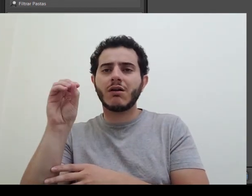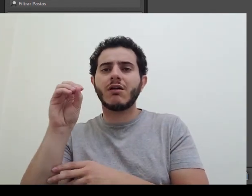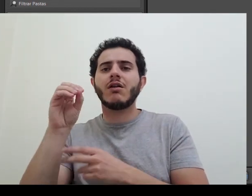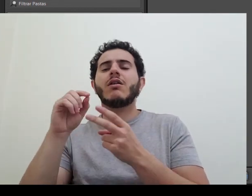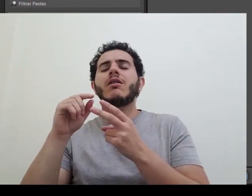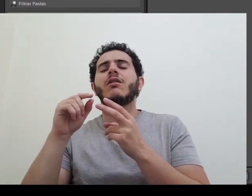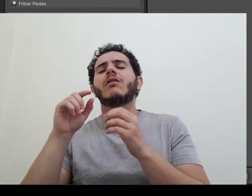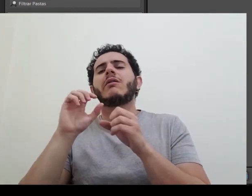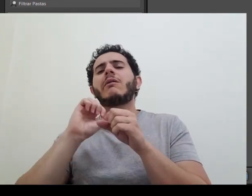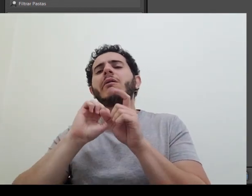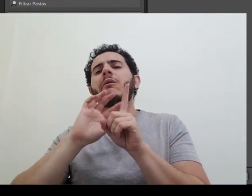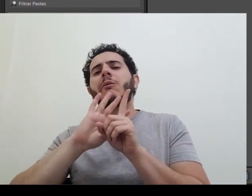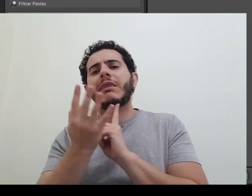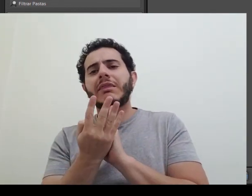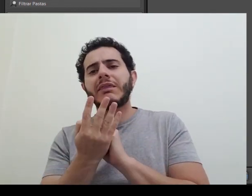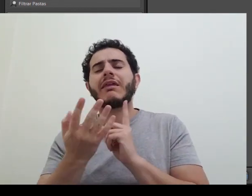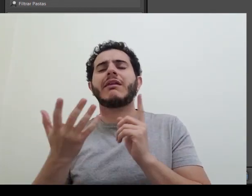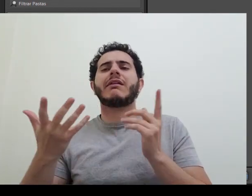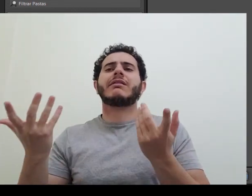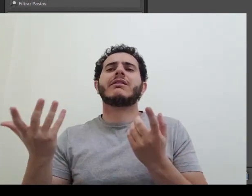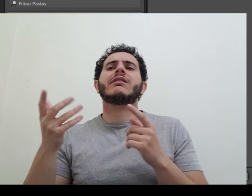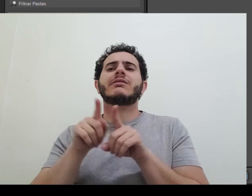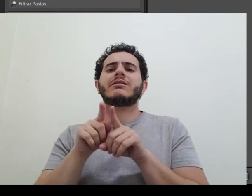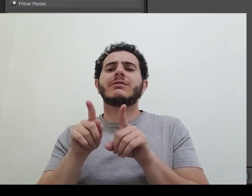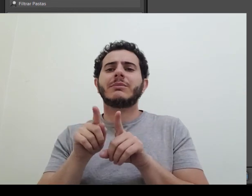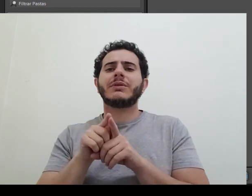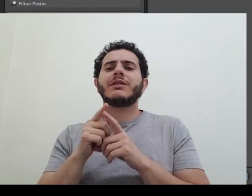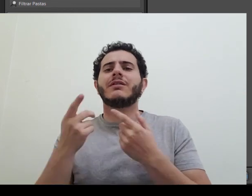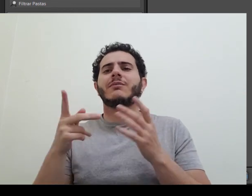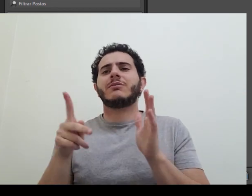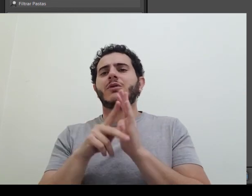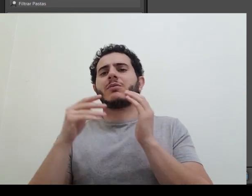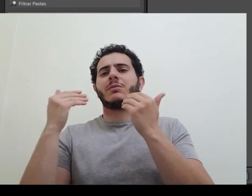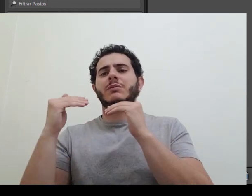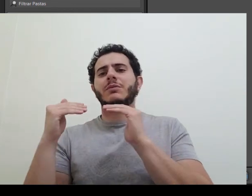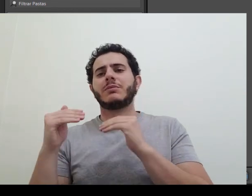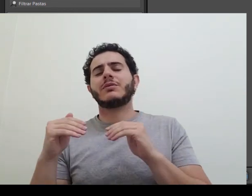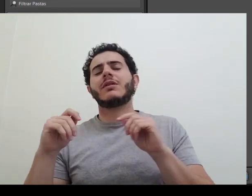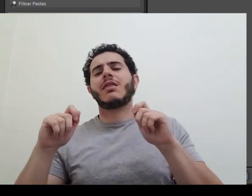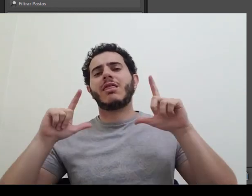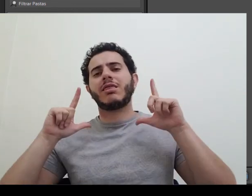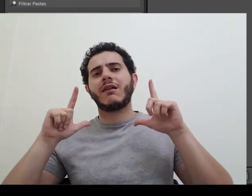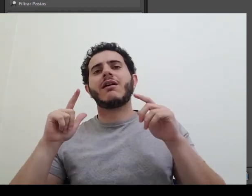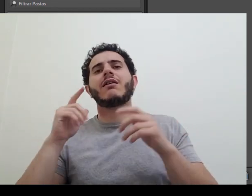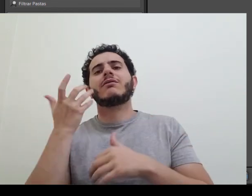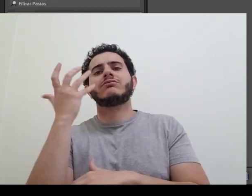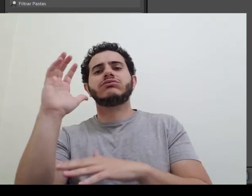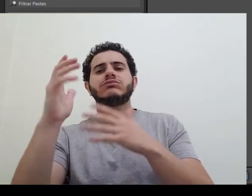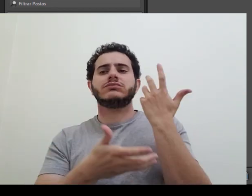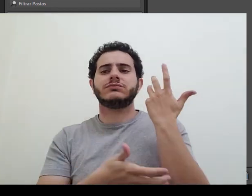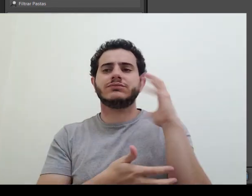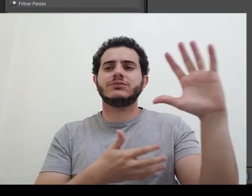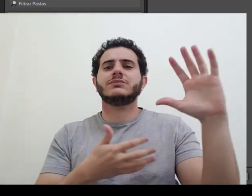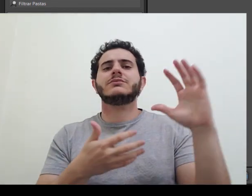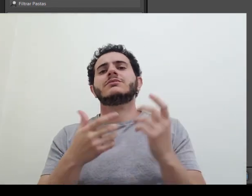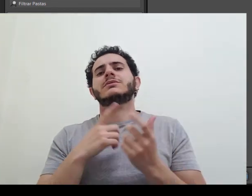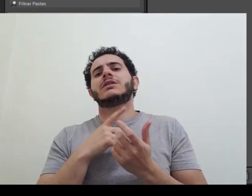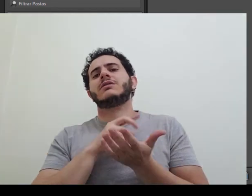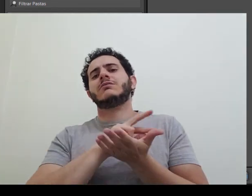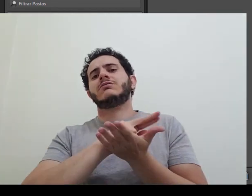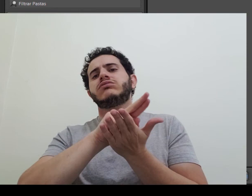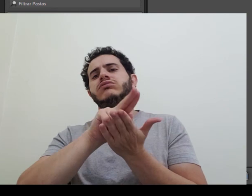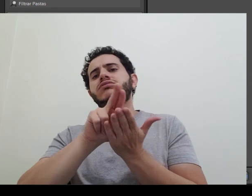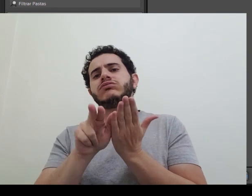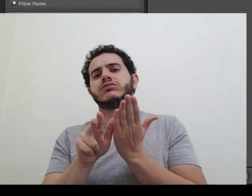Moura, Lightroom, exercício na quarentena, né, deixando registrado que estamos na quarentena da pandemia, retrato, Senac. Esse outro aqui também